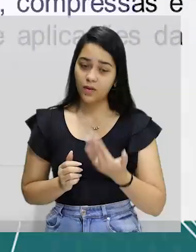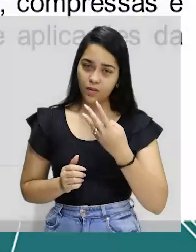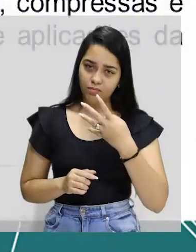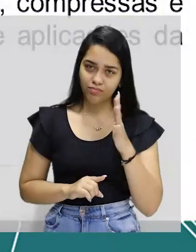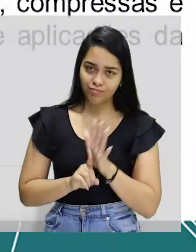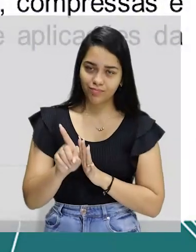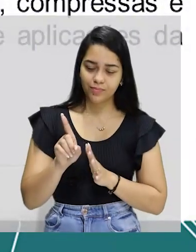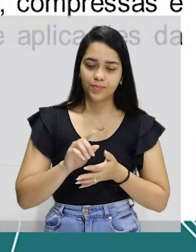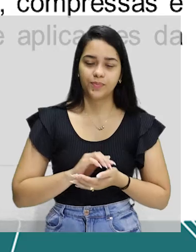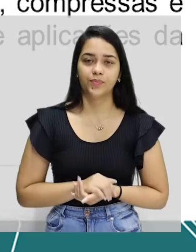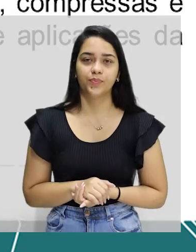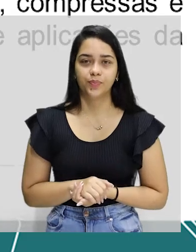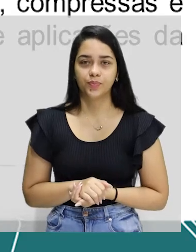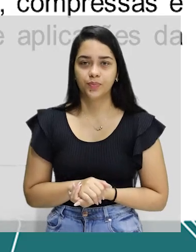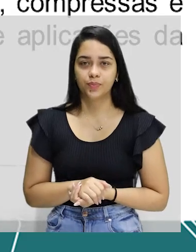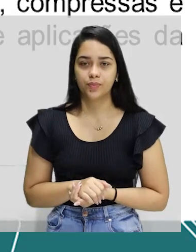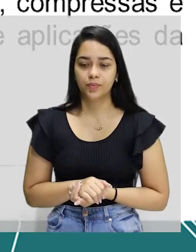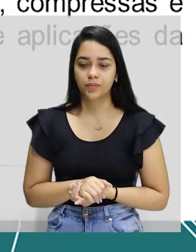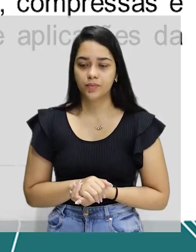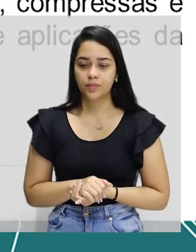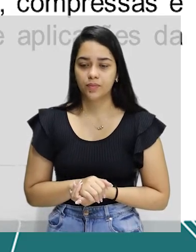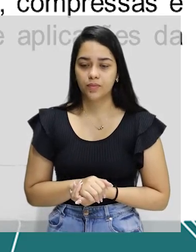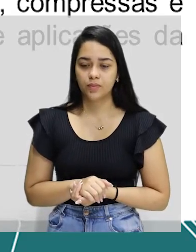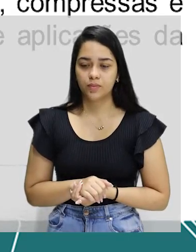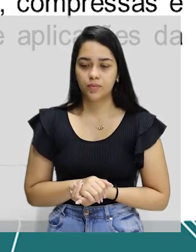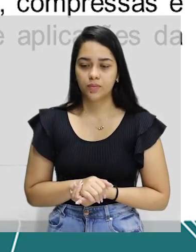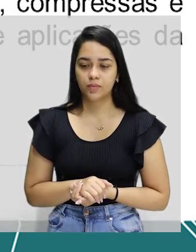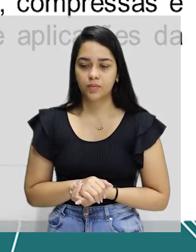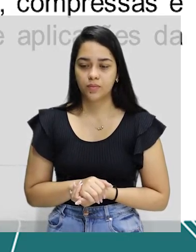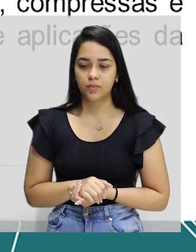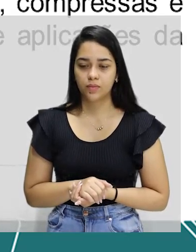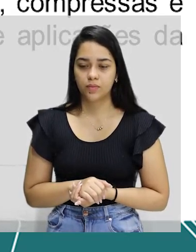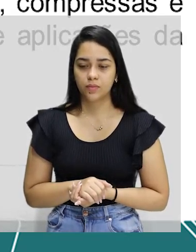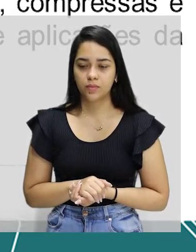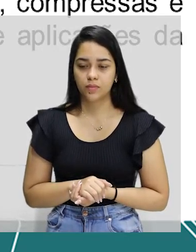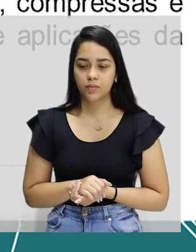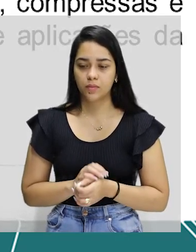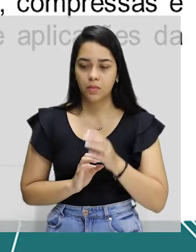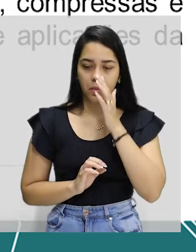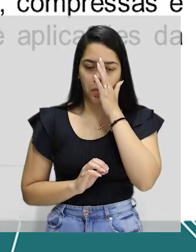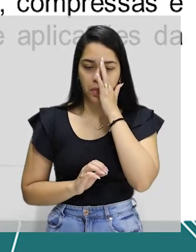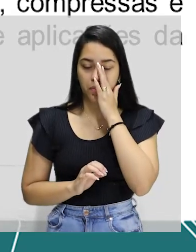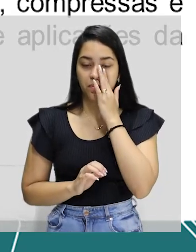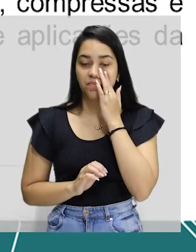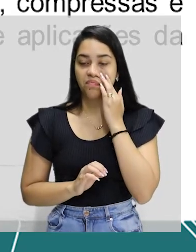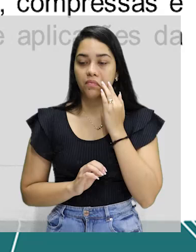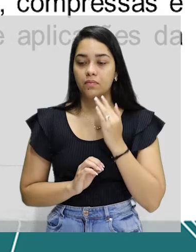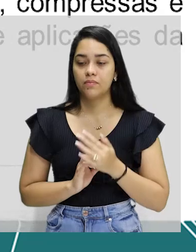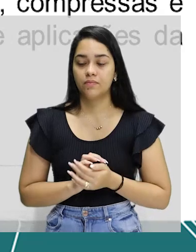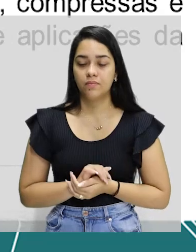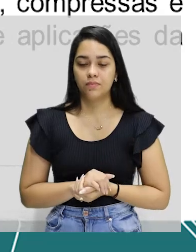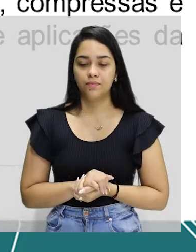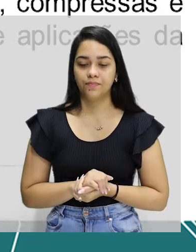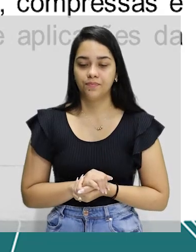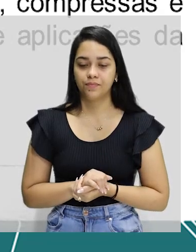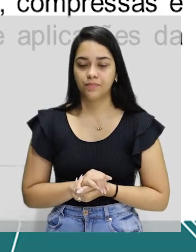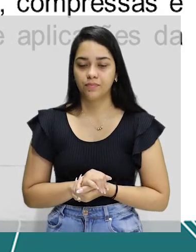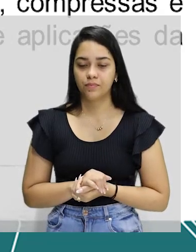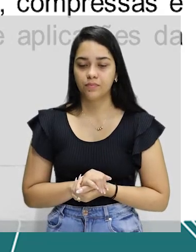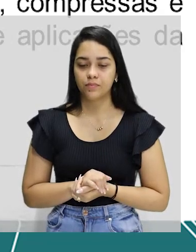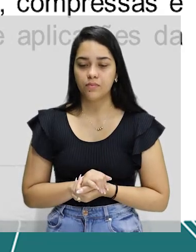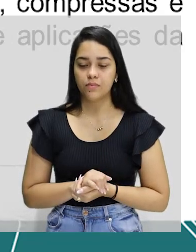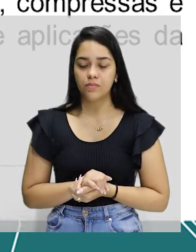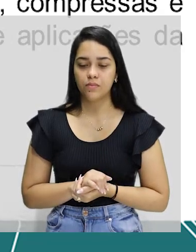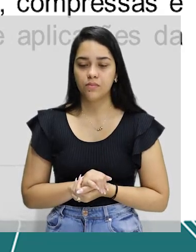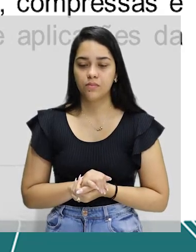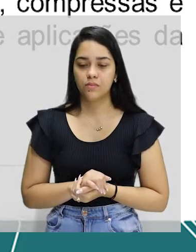uma questãozinha. De acordo com a publicação Química Nova na Escola, volume 33, de maio de 2011, no